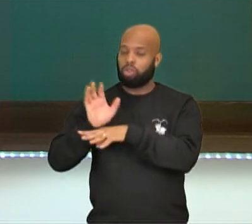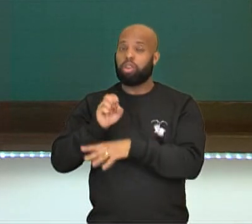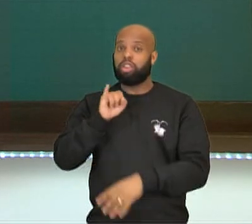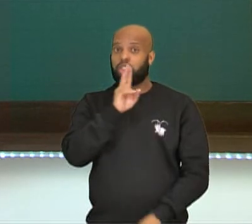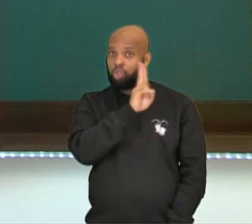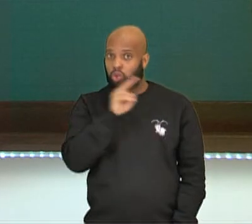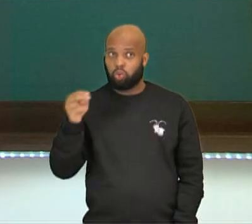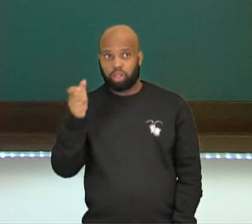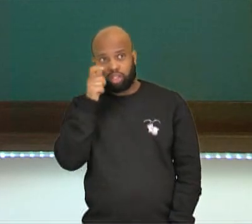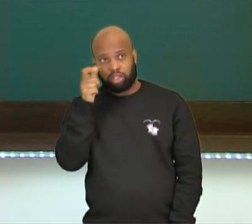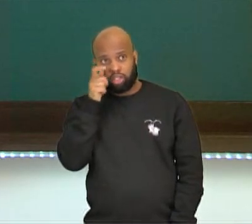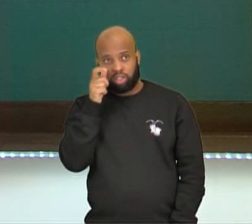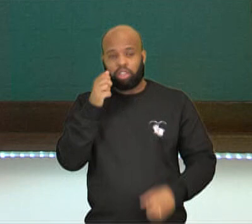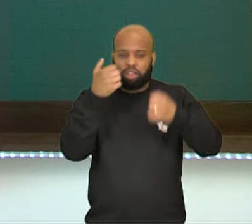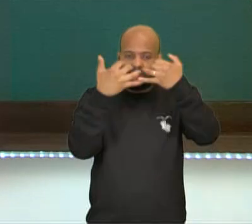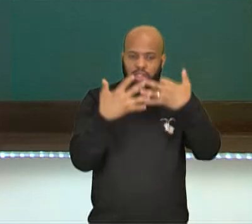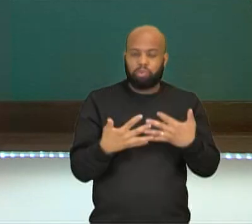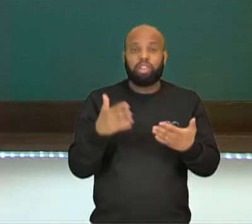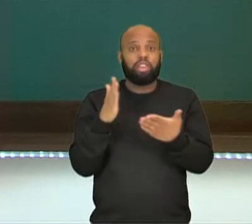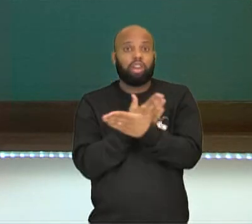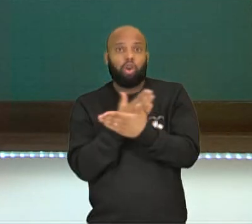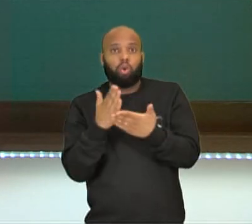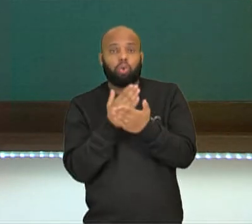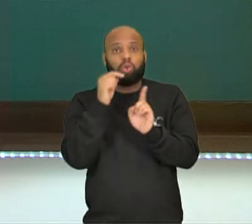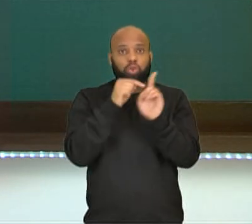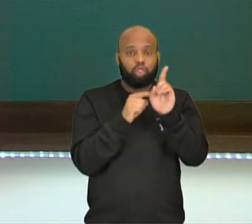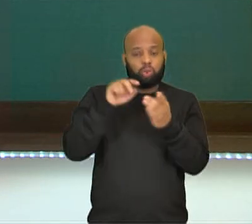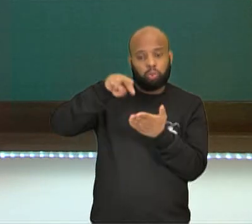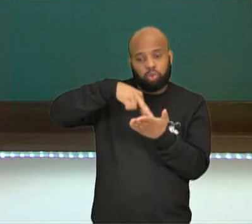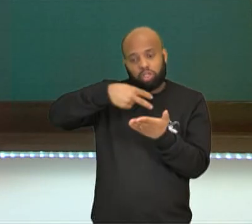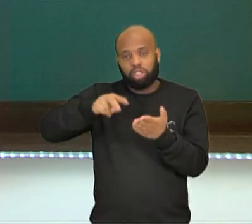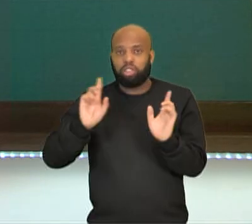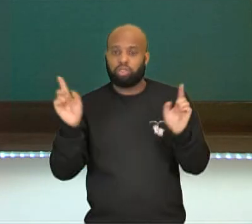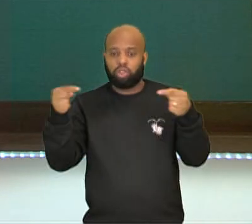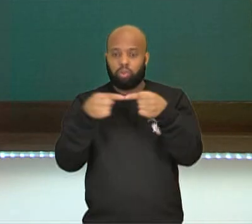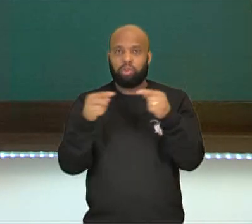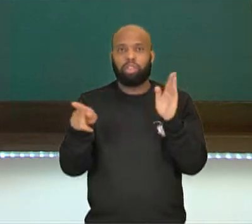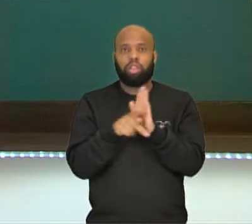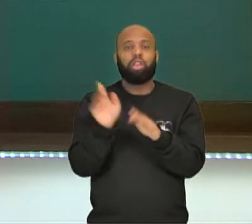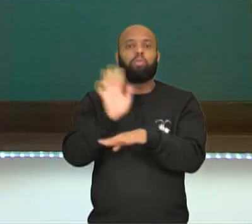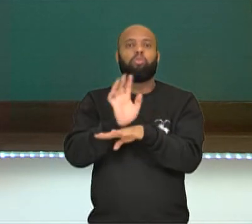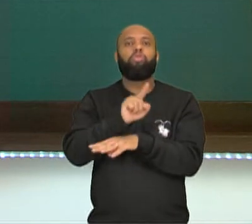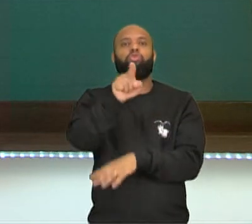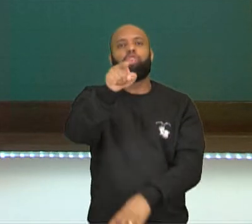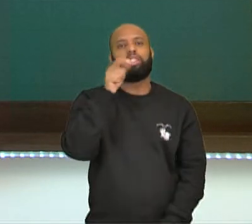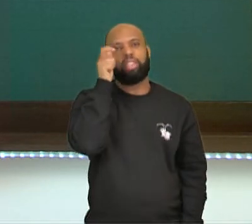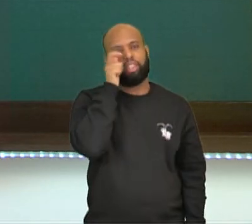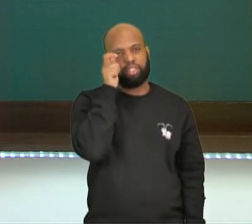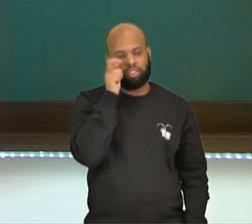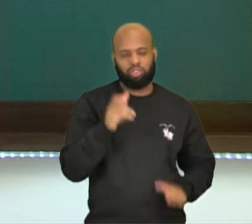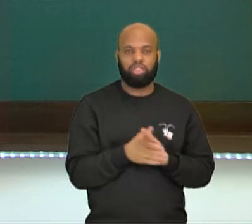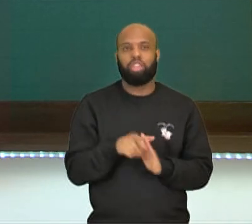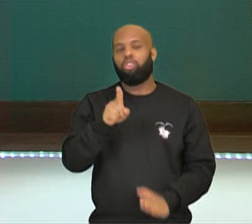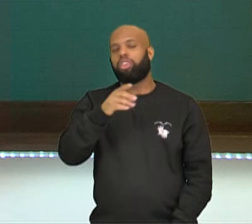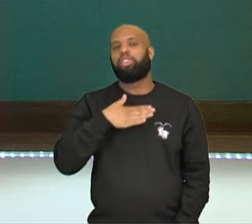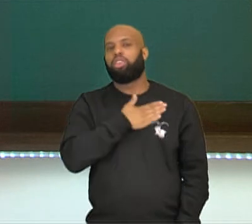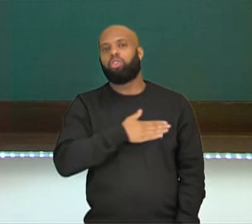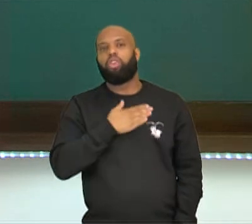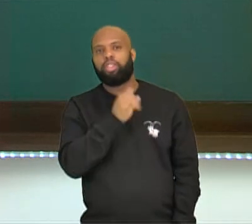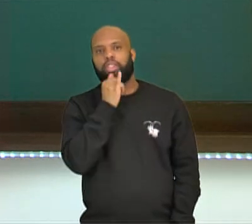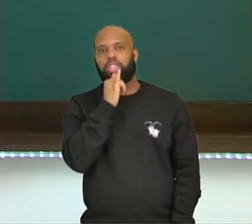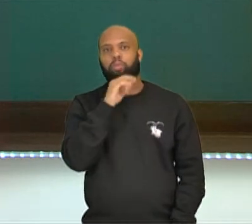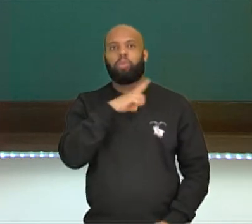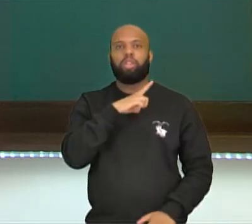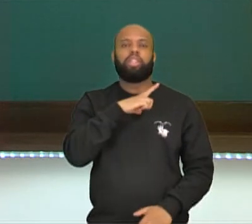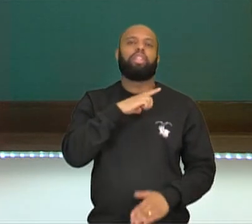nunca assistiu, descreva um estilo de dança que combinaria com a categoria de filmes que você assiste. Então você gosta de filmes de